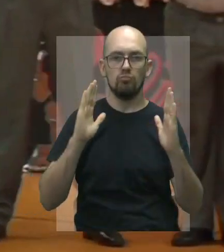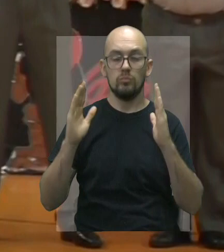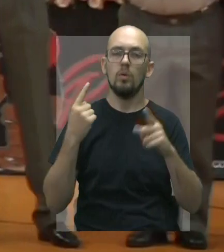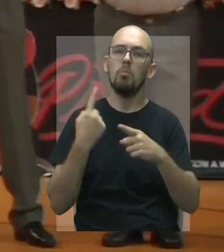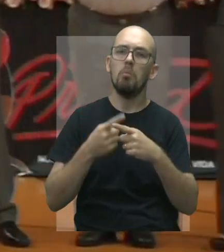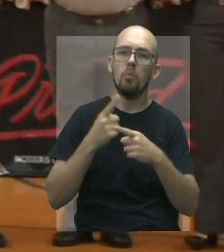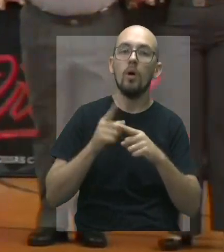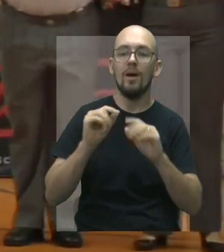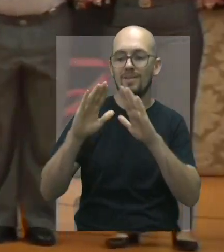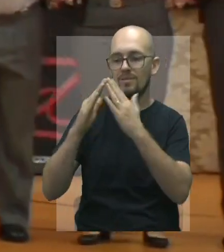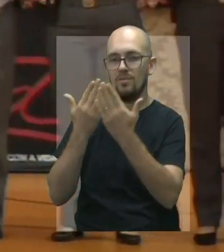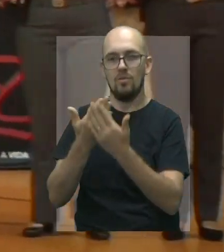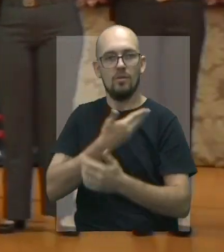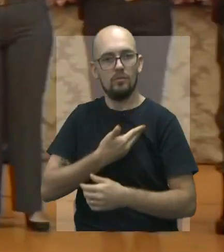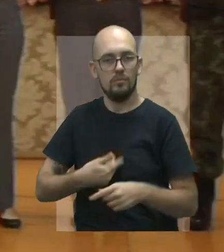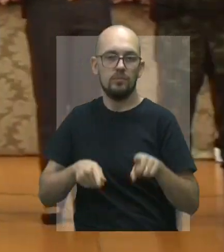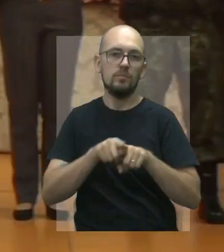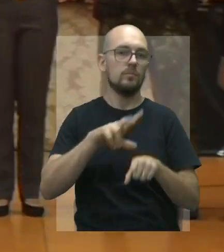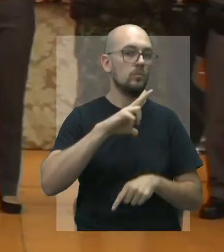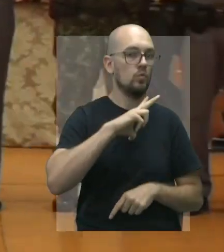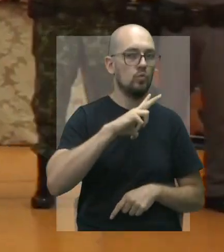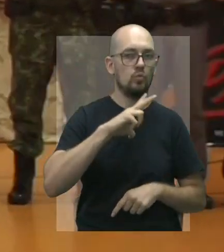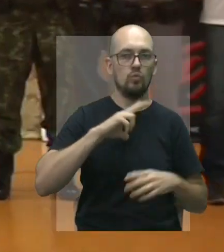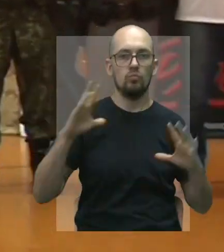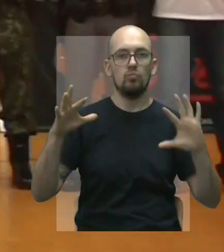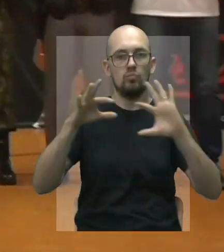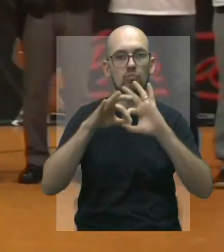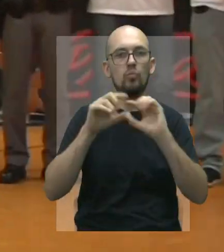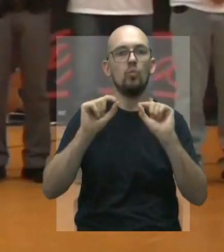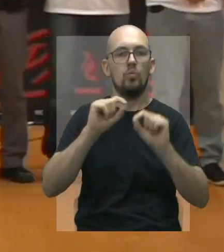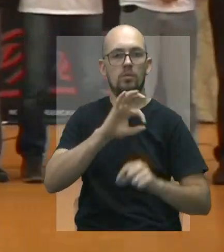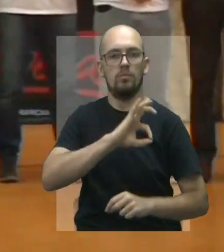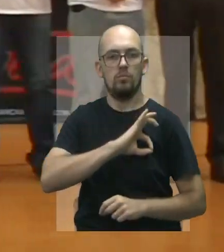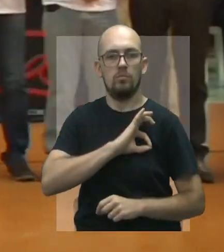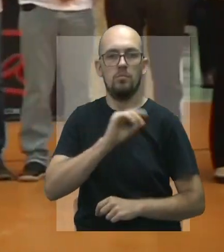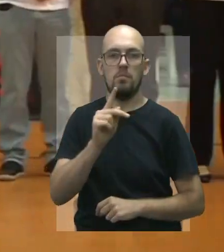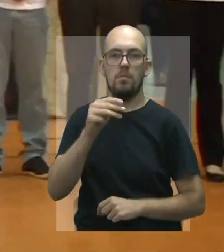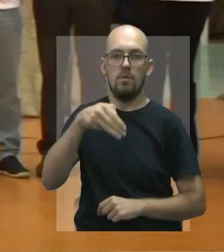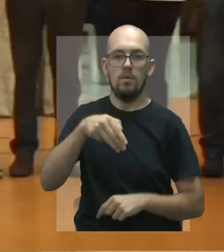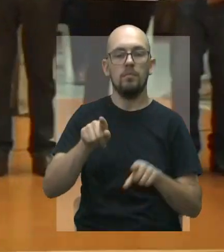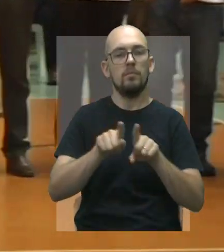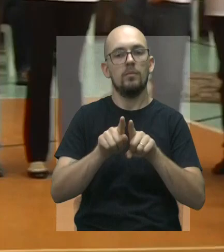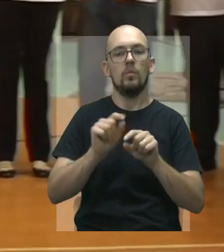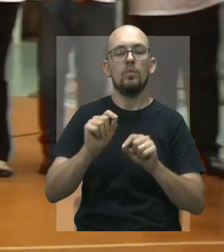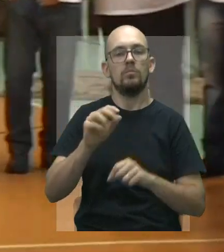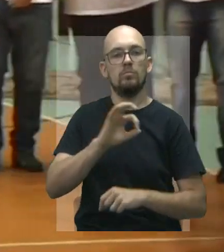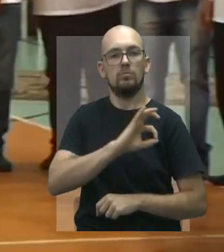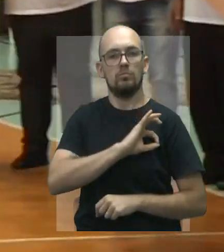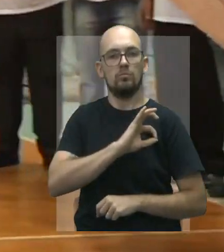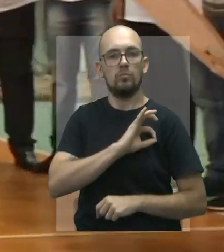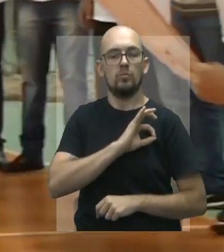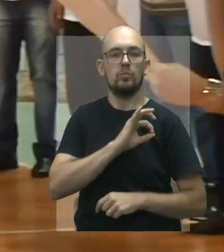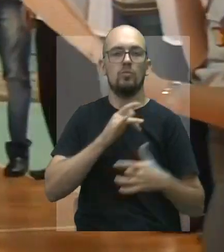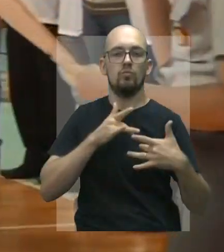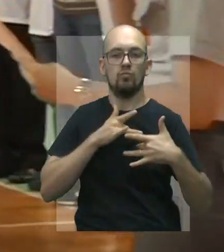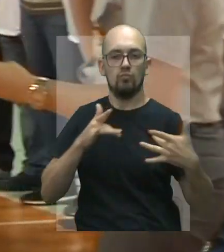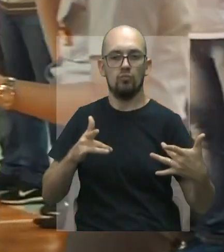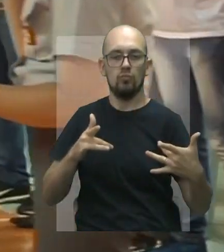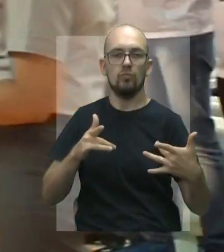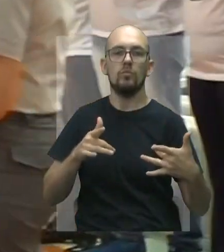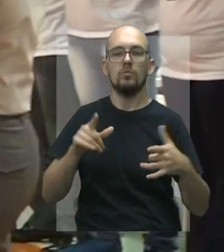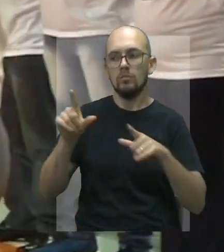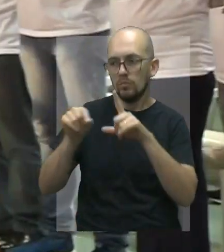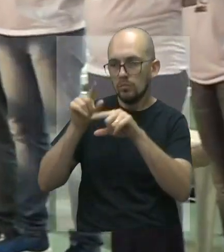as escolas públicas e particulares com a PM, possibilitando que policiais voluntários, selecionados e submetidos a